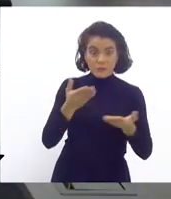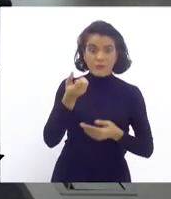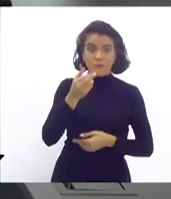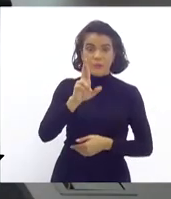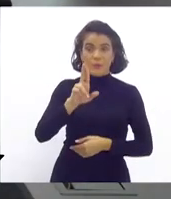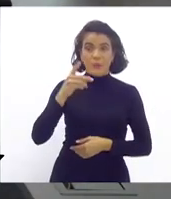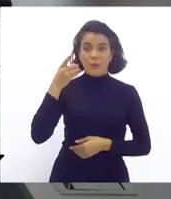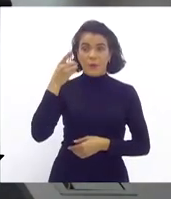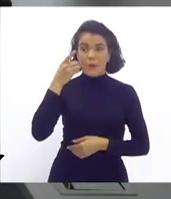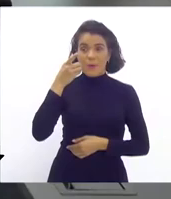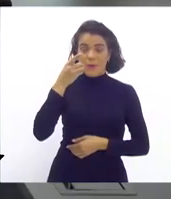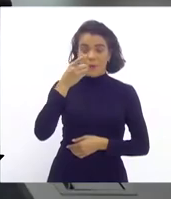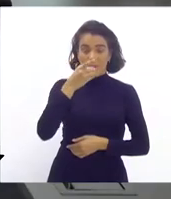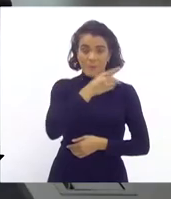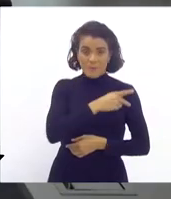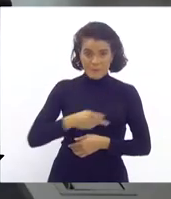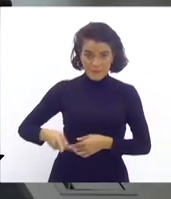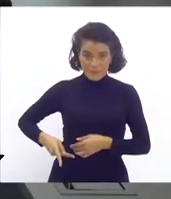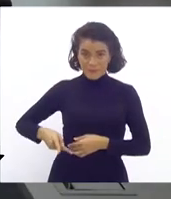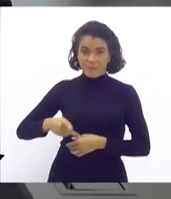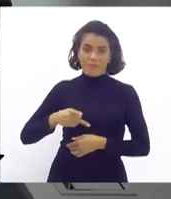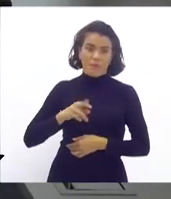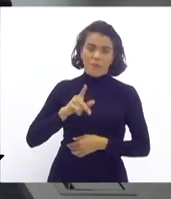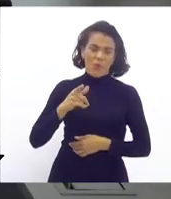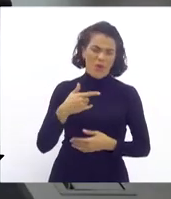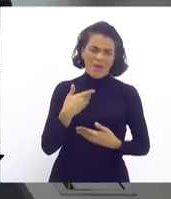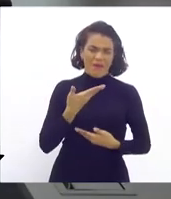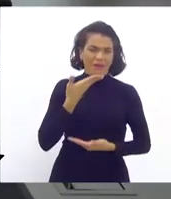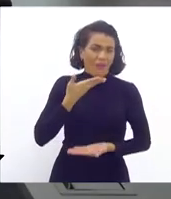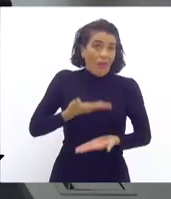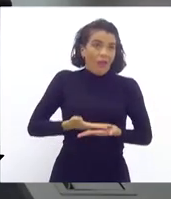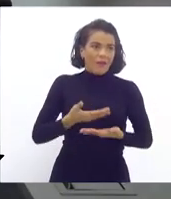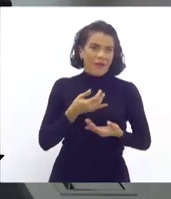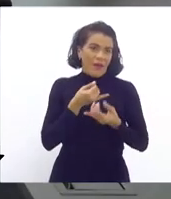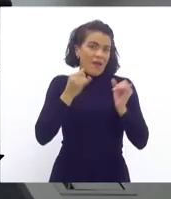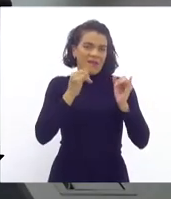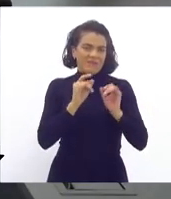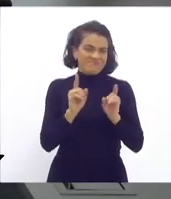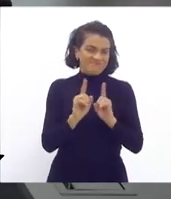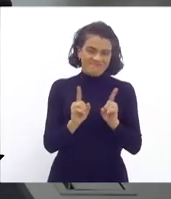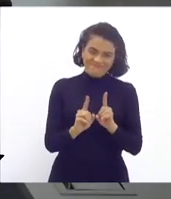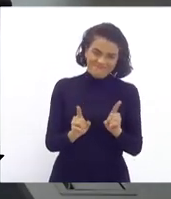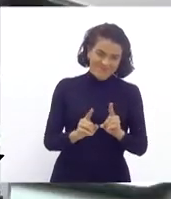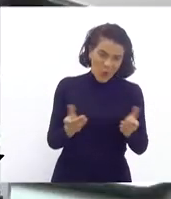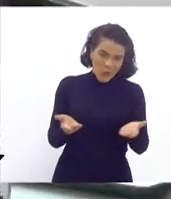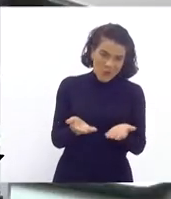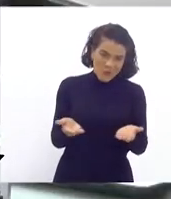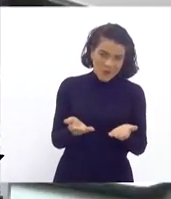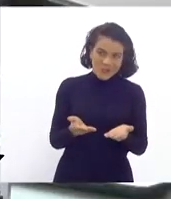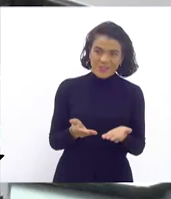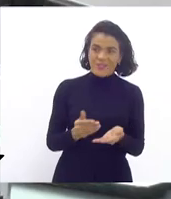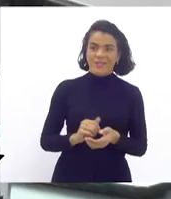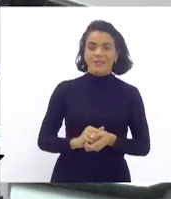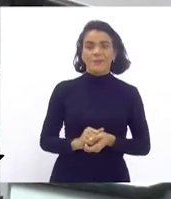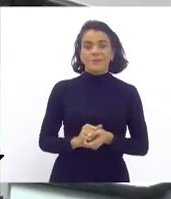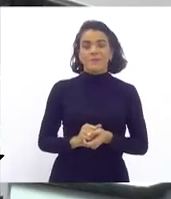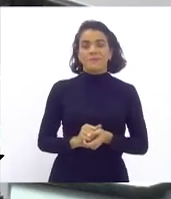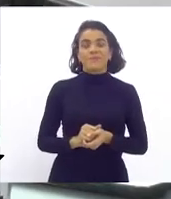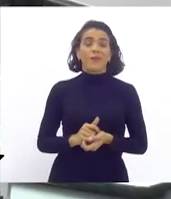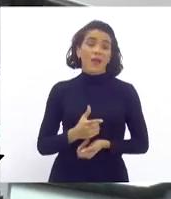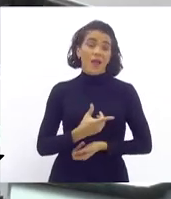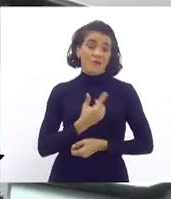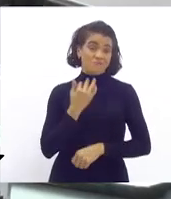presidente não é de espanto para nossa realidade hoje de não